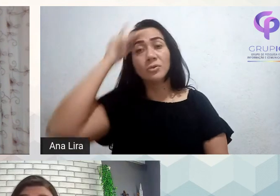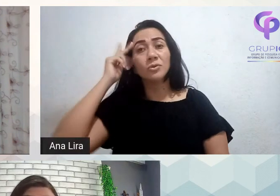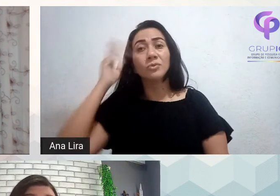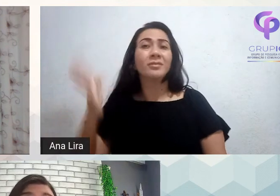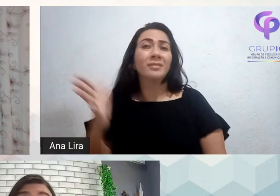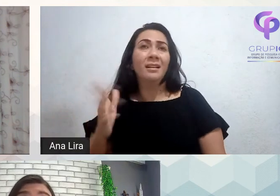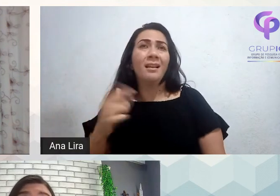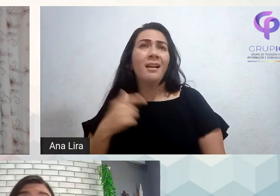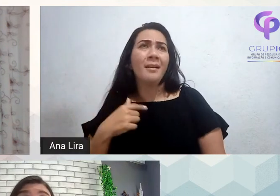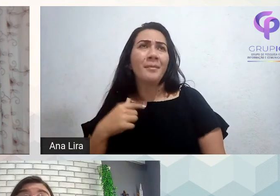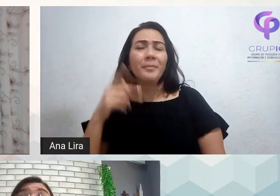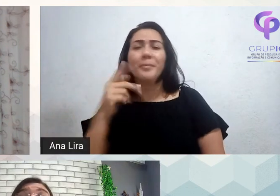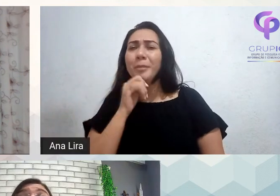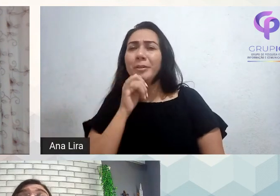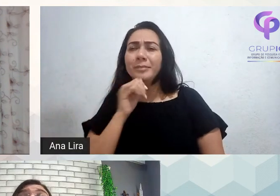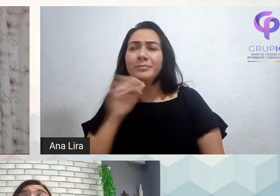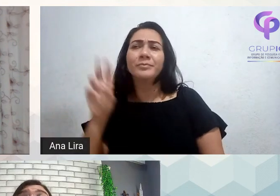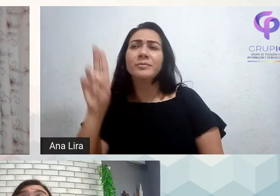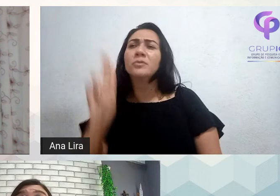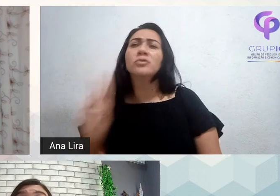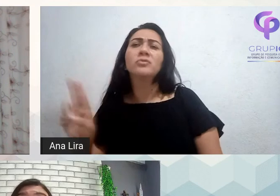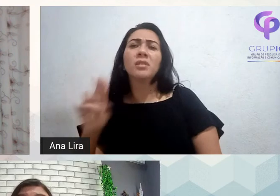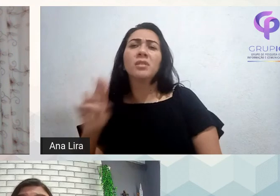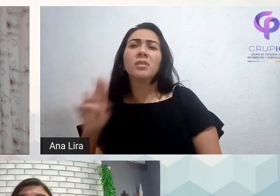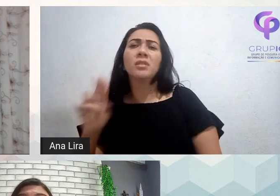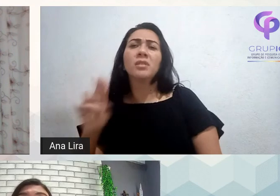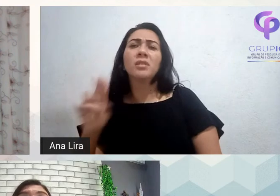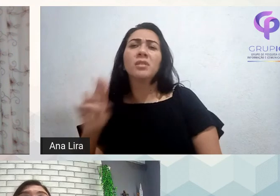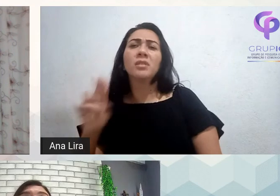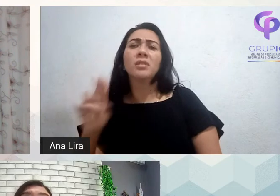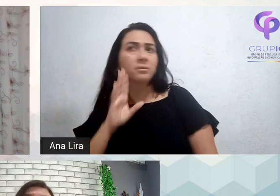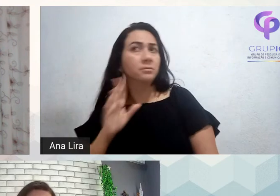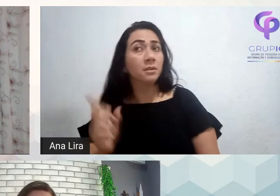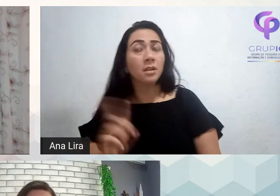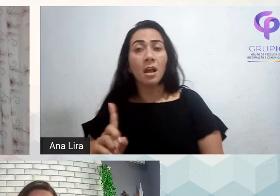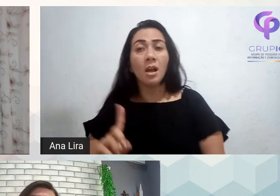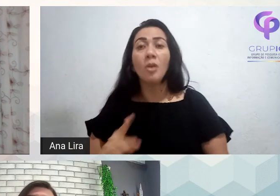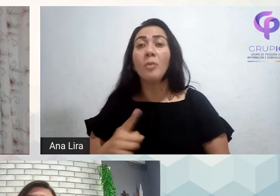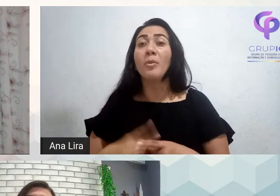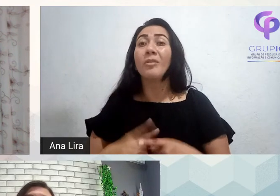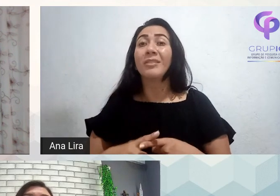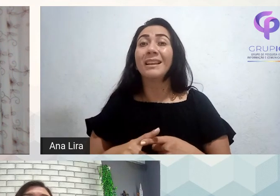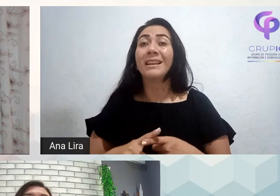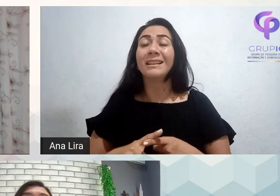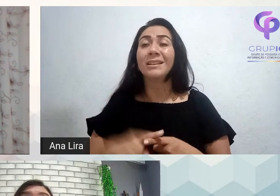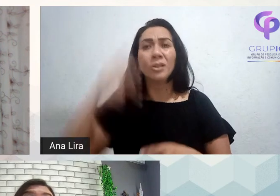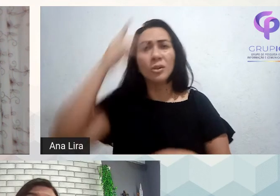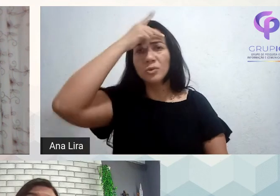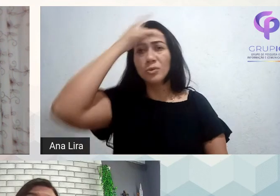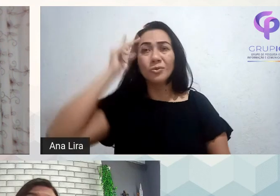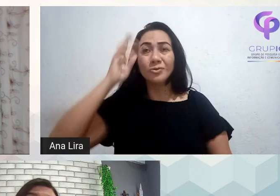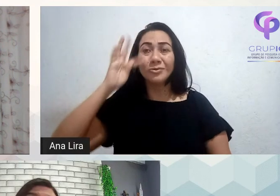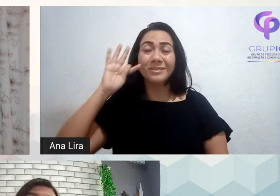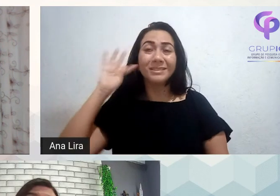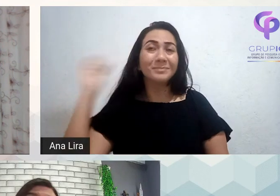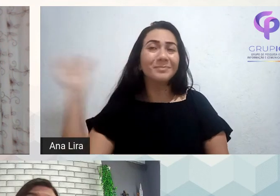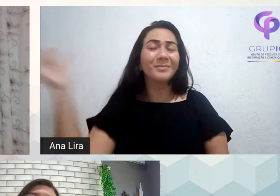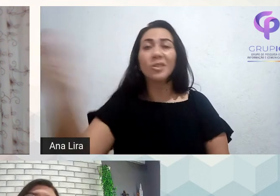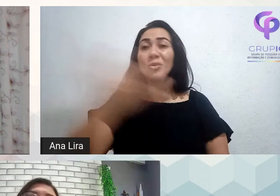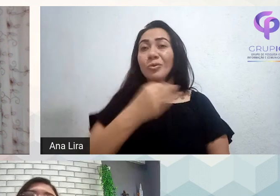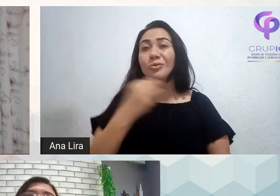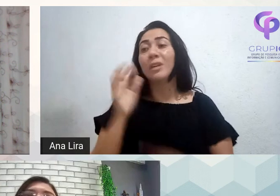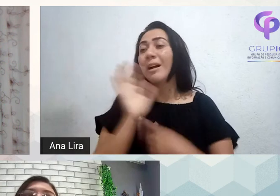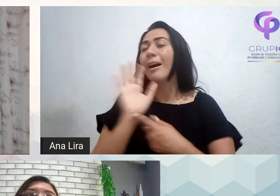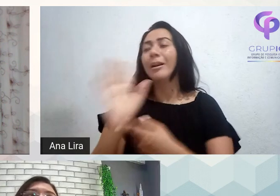de graça. A sociedade está bancando para eu estar ali. Então, o mínimo que eu tenho que